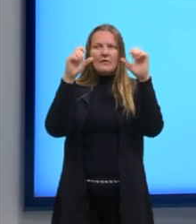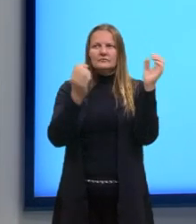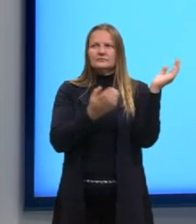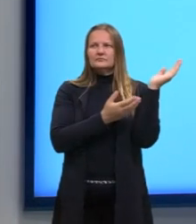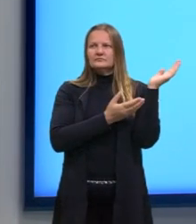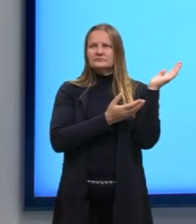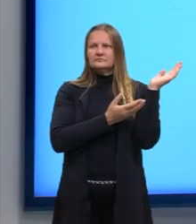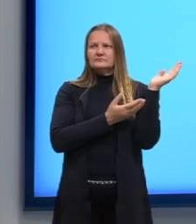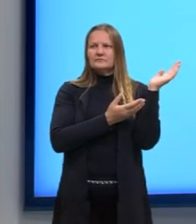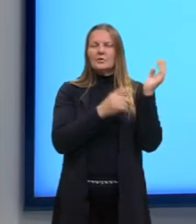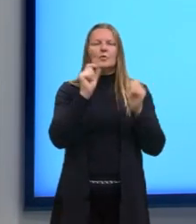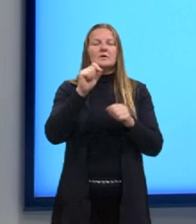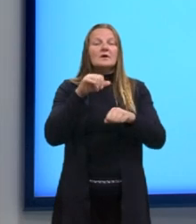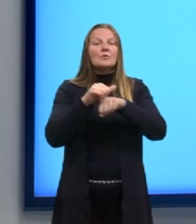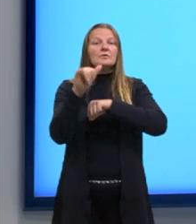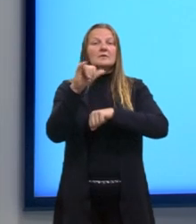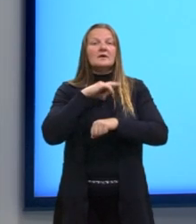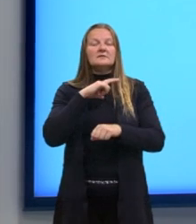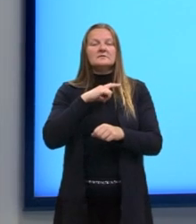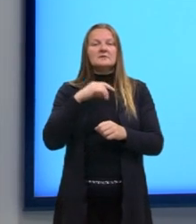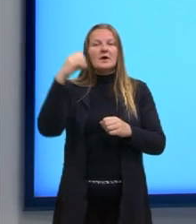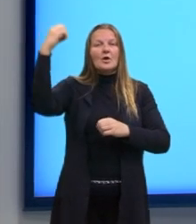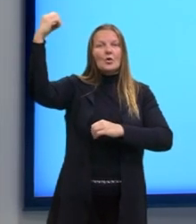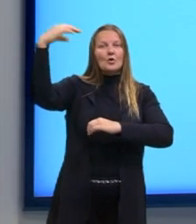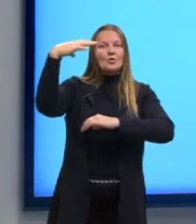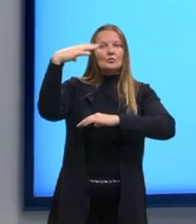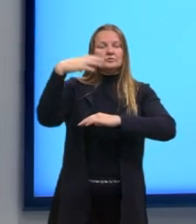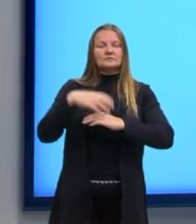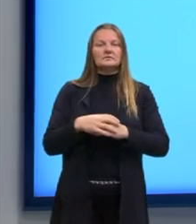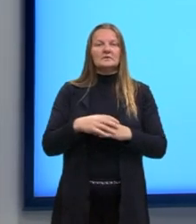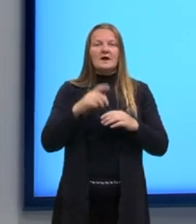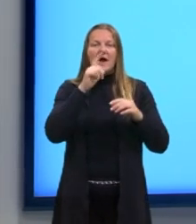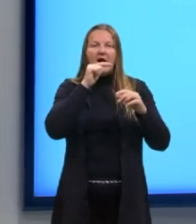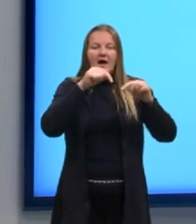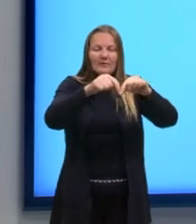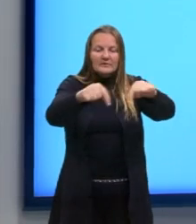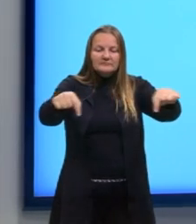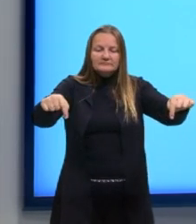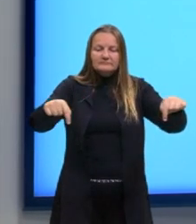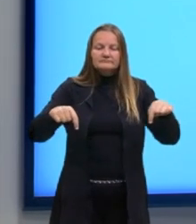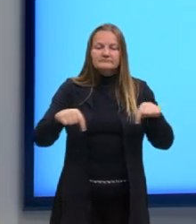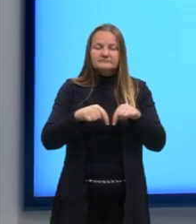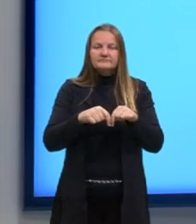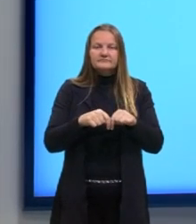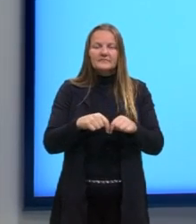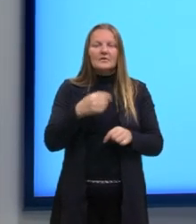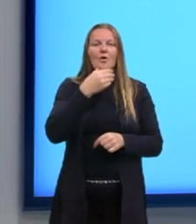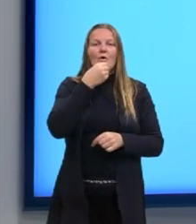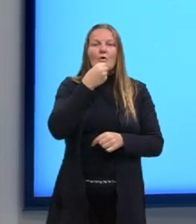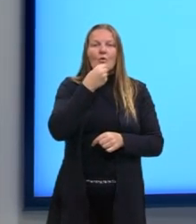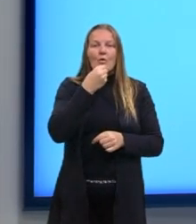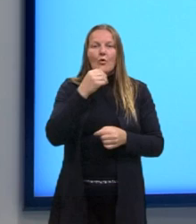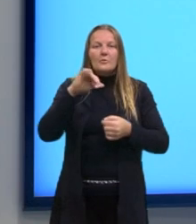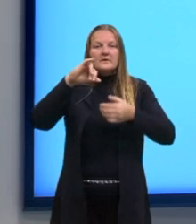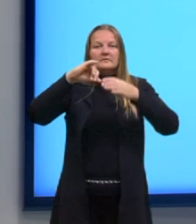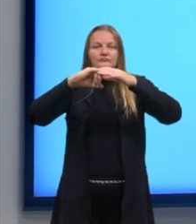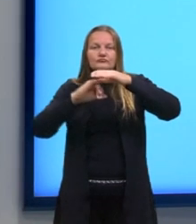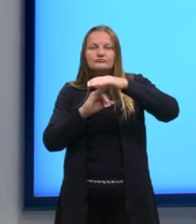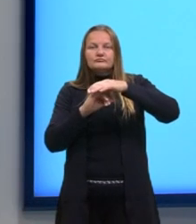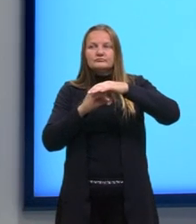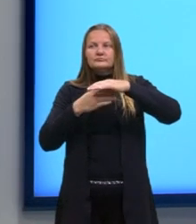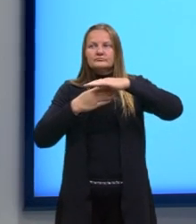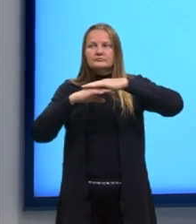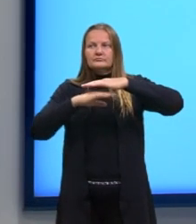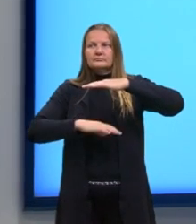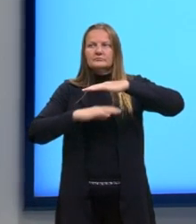observar o que que acontece com a refração da luz é uma piscina aí que a gente consegue visualizar a parte de baixo a gente